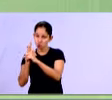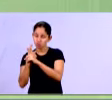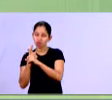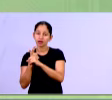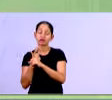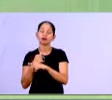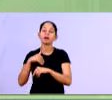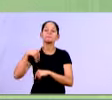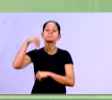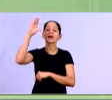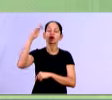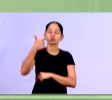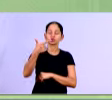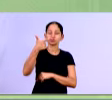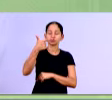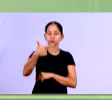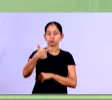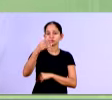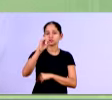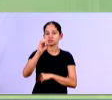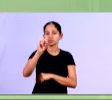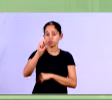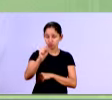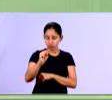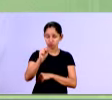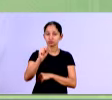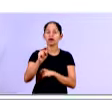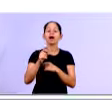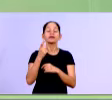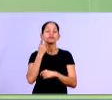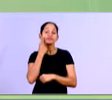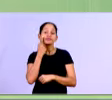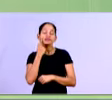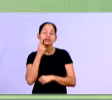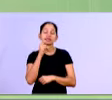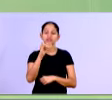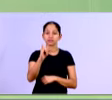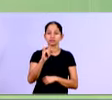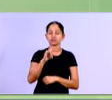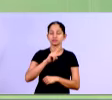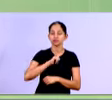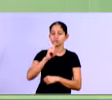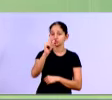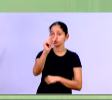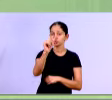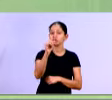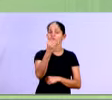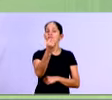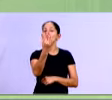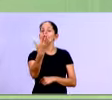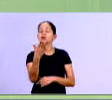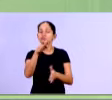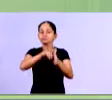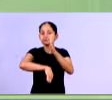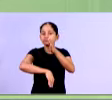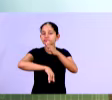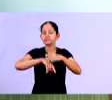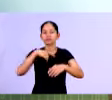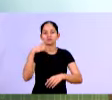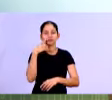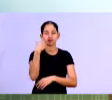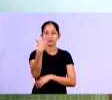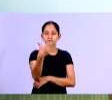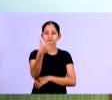maior foi 208, a menor 140. Verificamos que o dinheiro ficou aplicado por 68